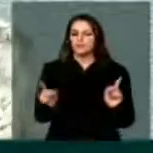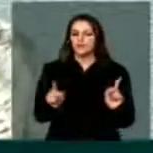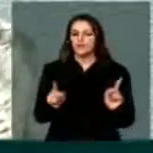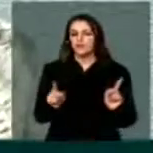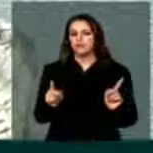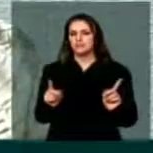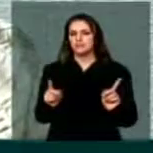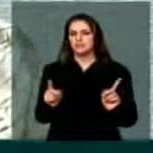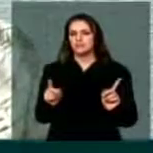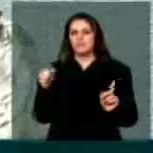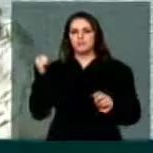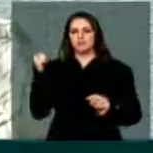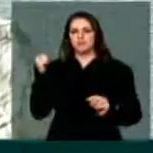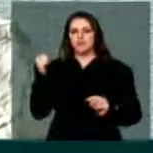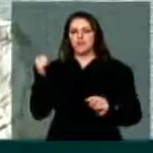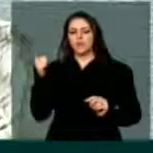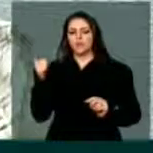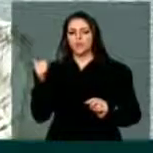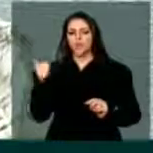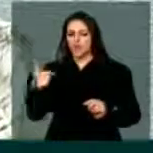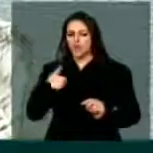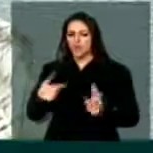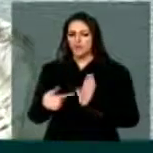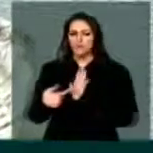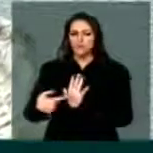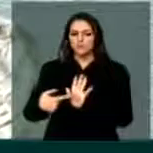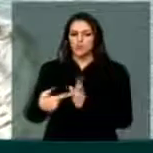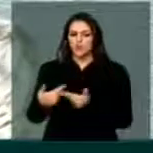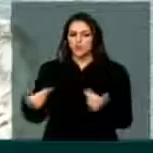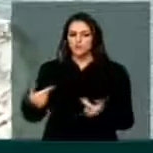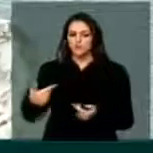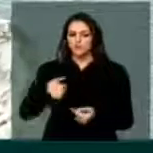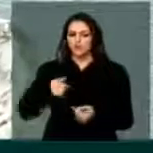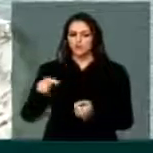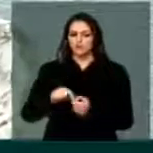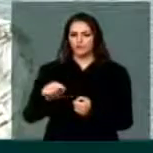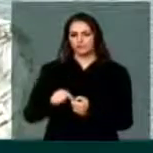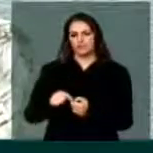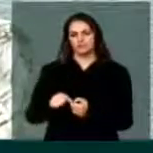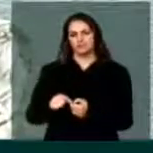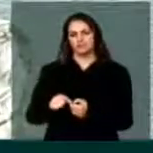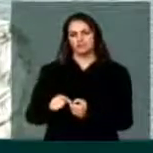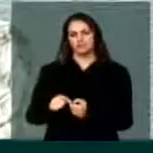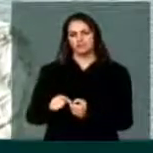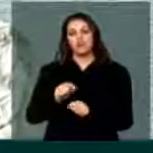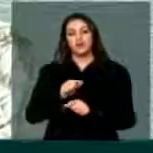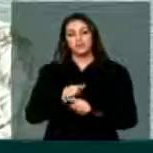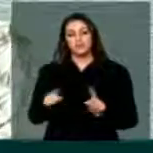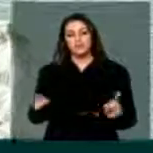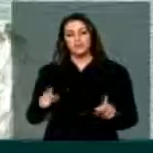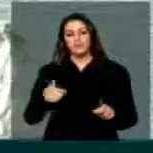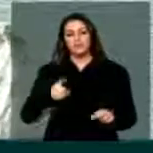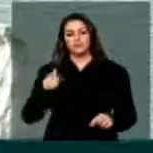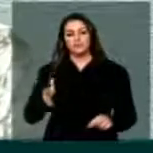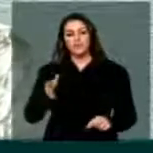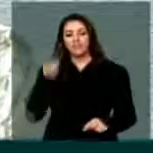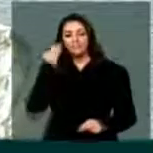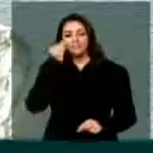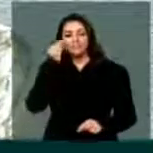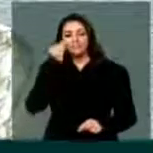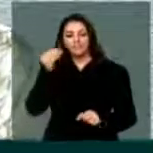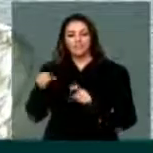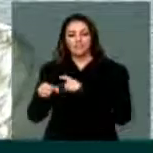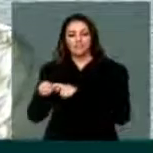eu fiz. Então, essa foi a primeira coisa que eu fiz. O que acontece é que eu já tinha tentado me